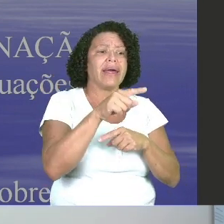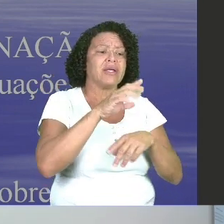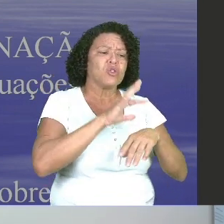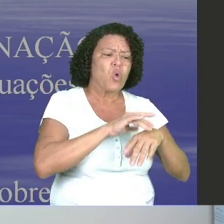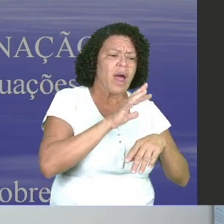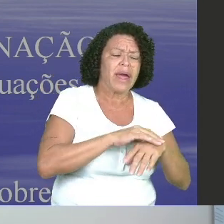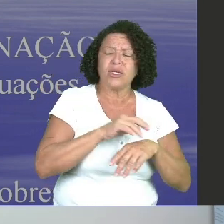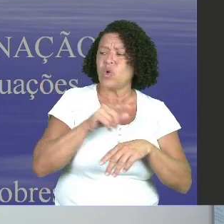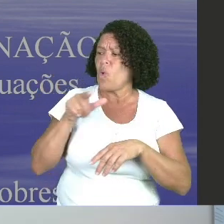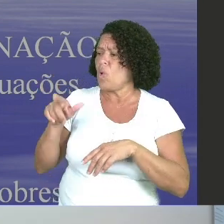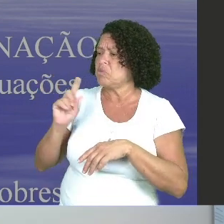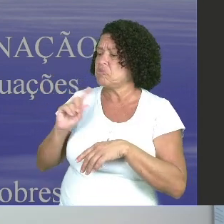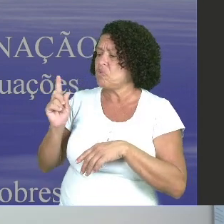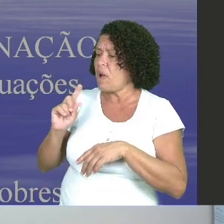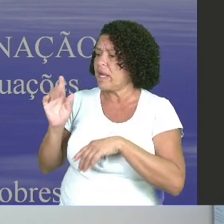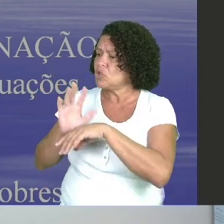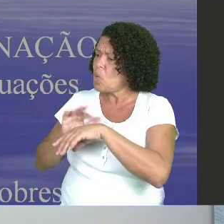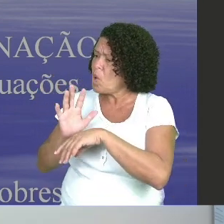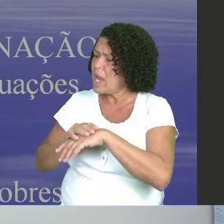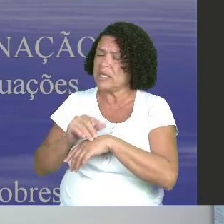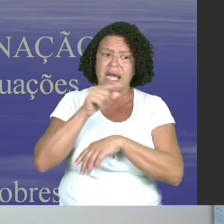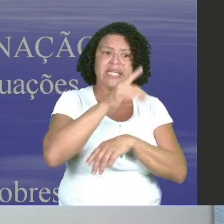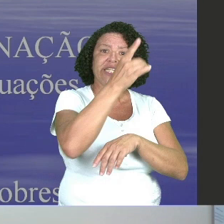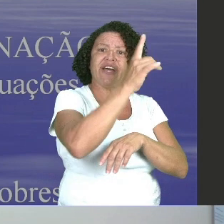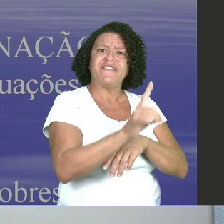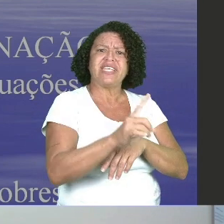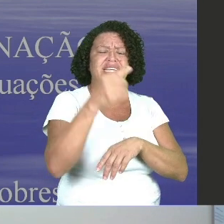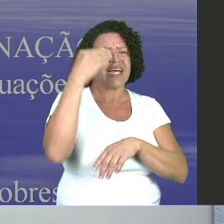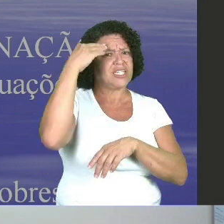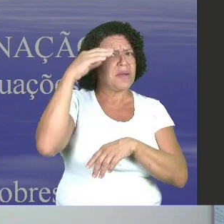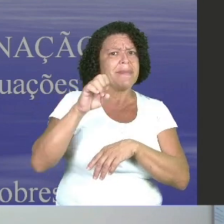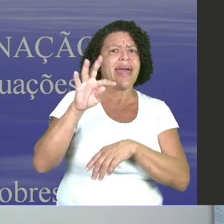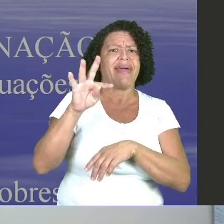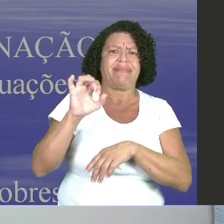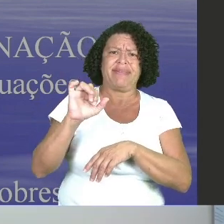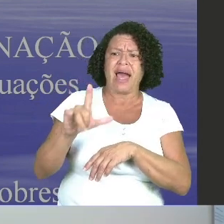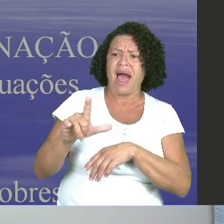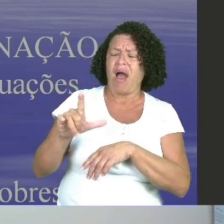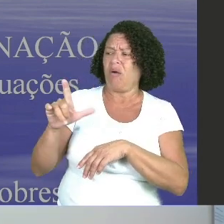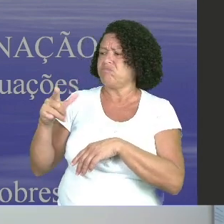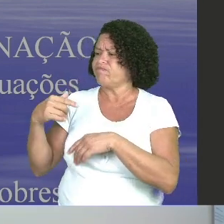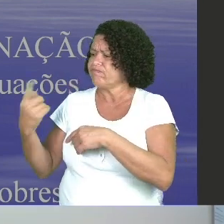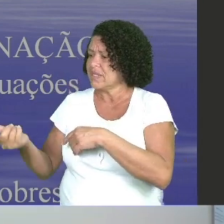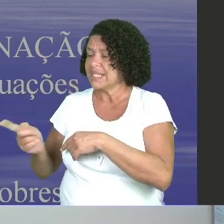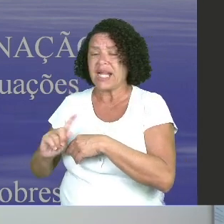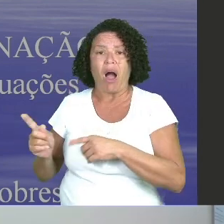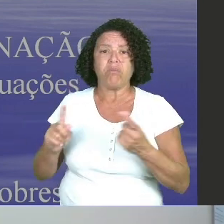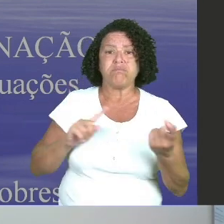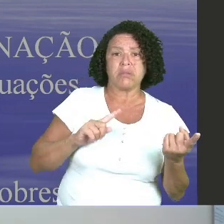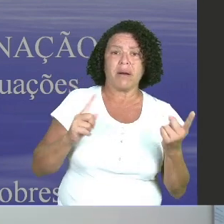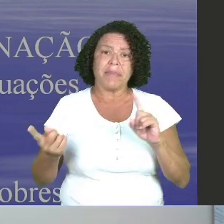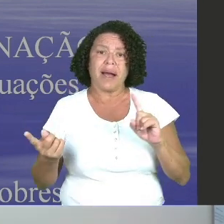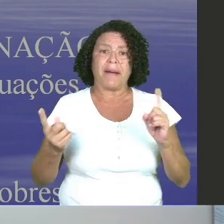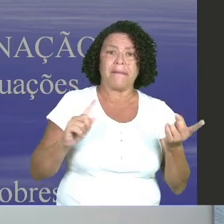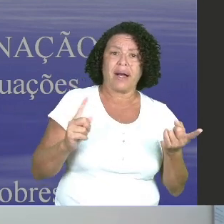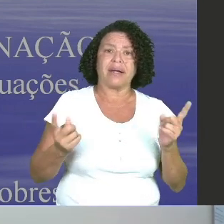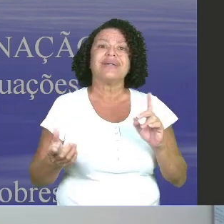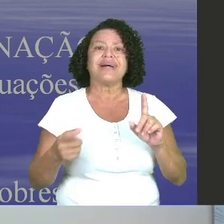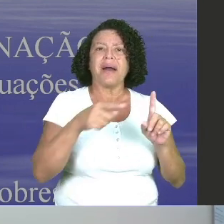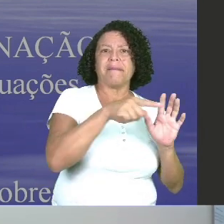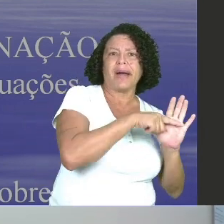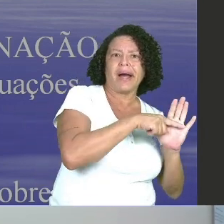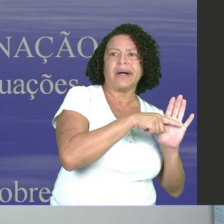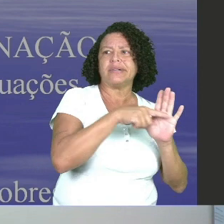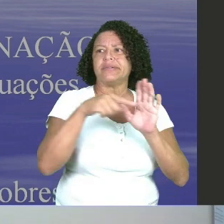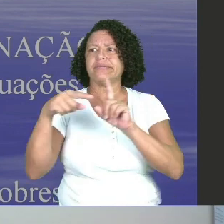estão sempre com deficiências mentais, deficiências orgânicas, materiais, e outros são tão